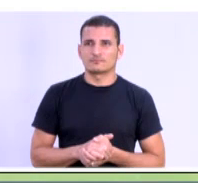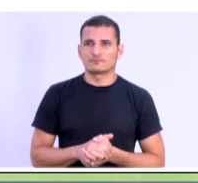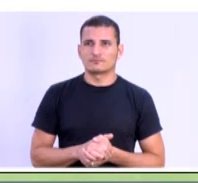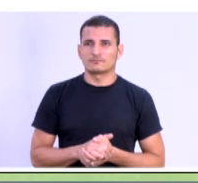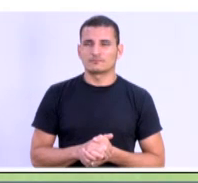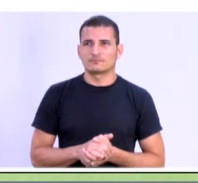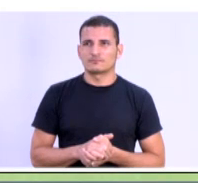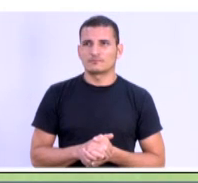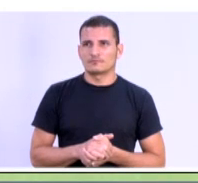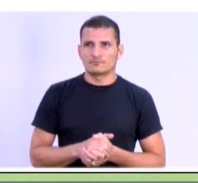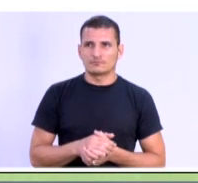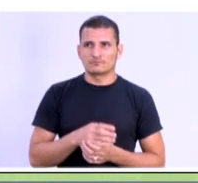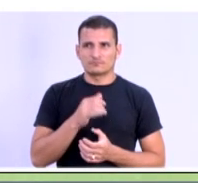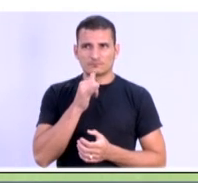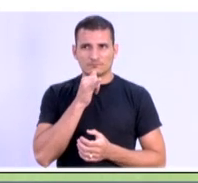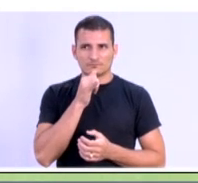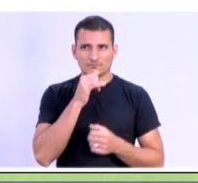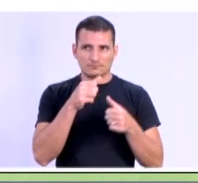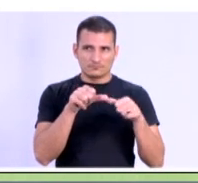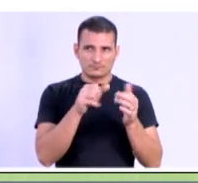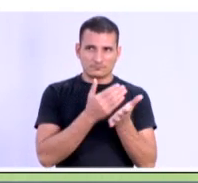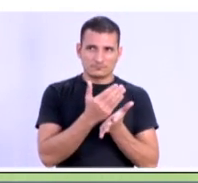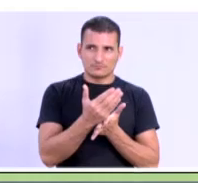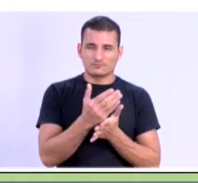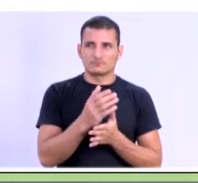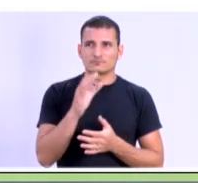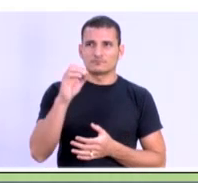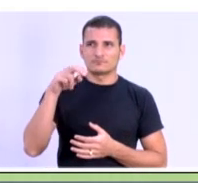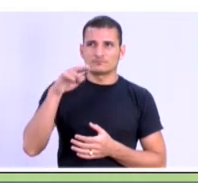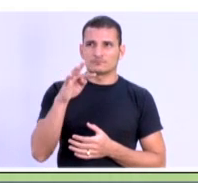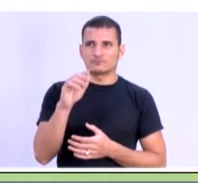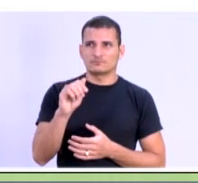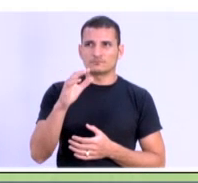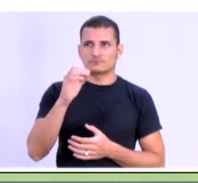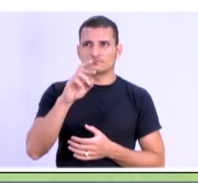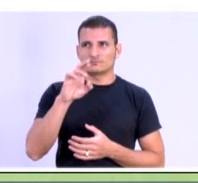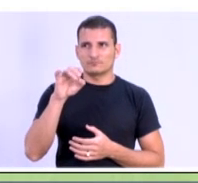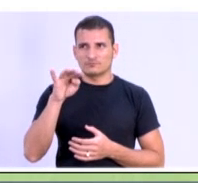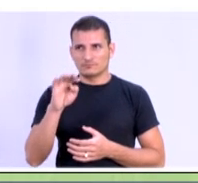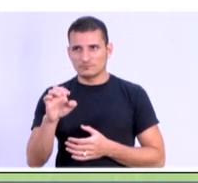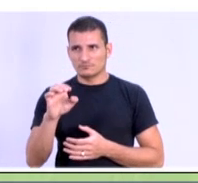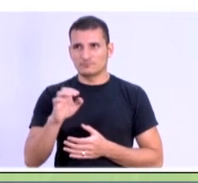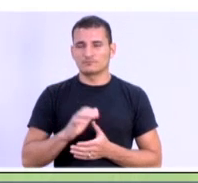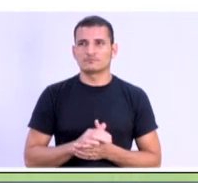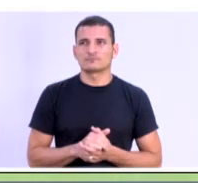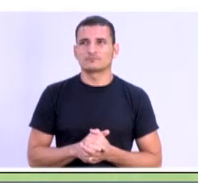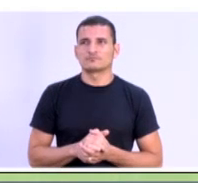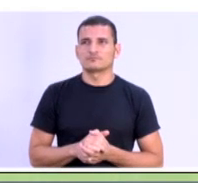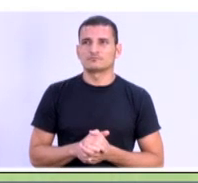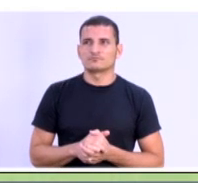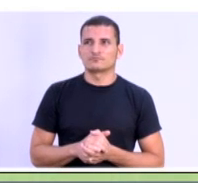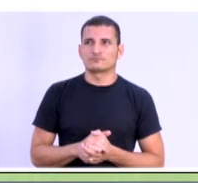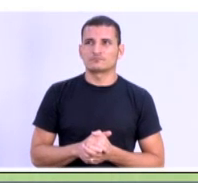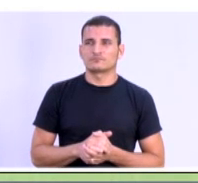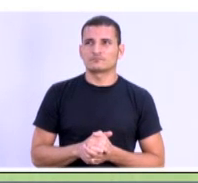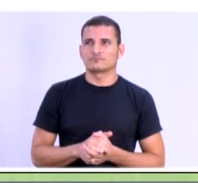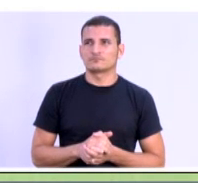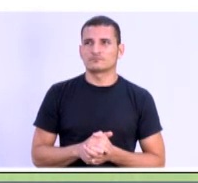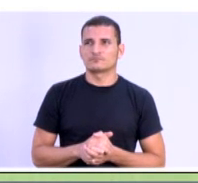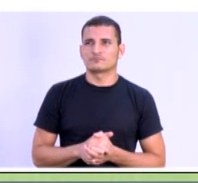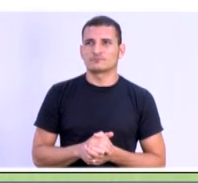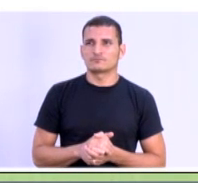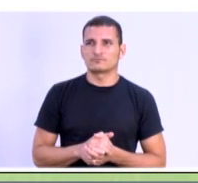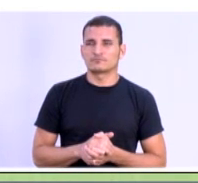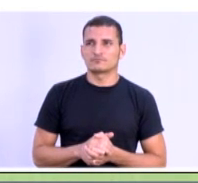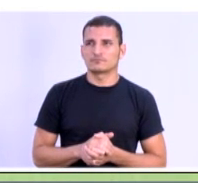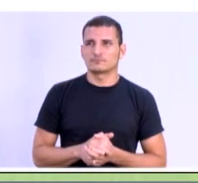Um exemplo de estado inicial, olha aqui o conta corrente, né? Eu tenho o meu construtor, o meu construtor chamado conta corrente, porque